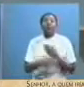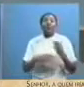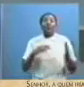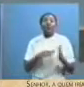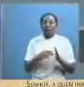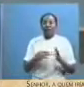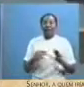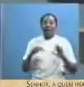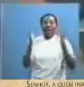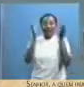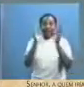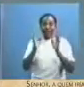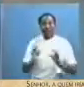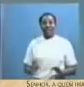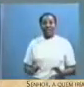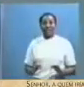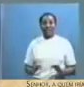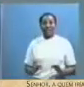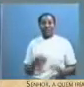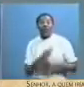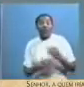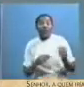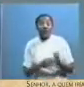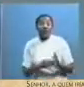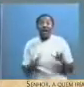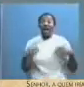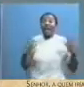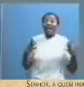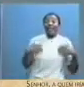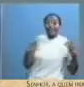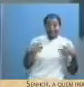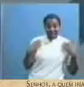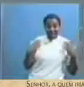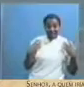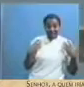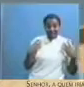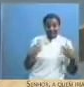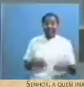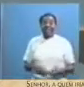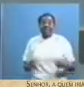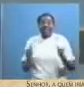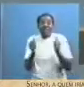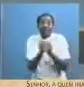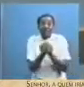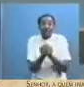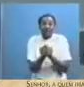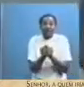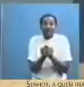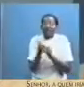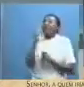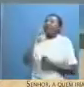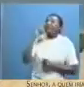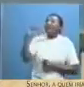fazendo criame de encardidinho pelo mundo afora Oi Rê produzindo